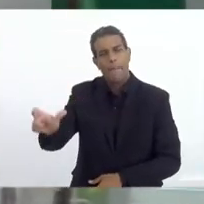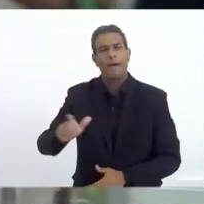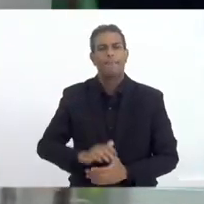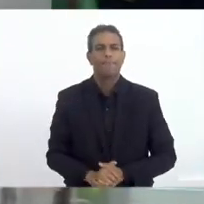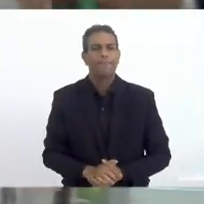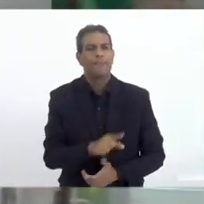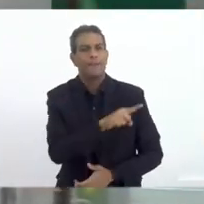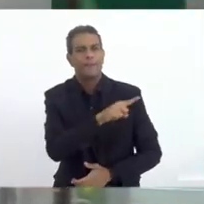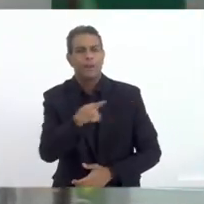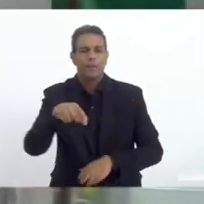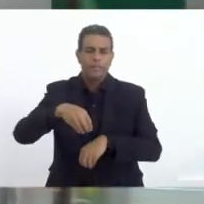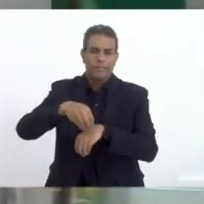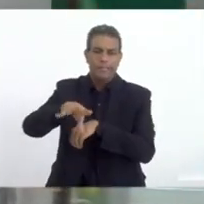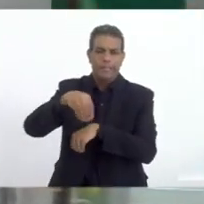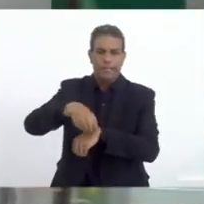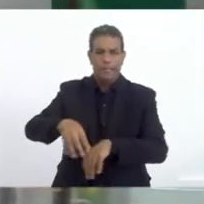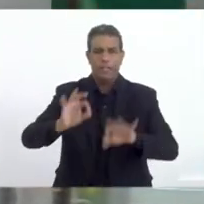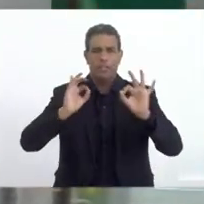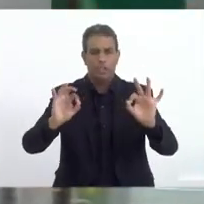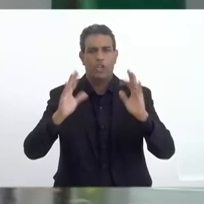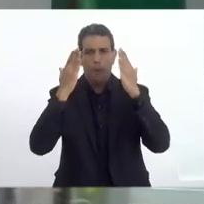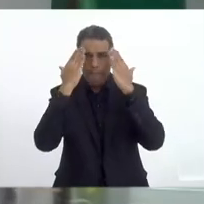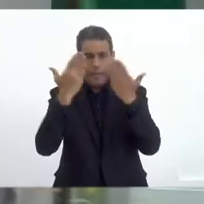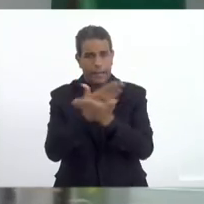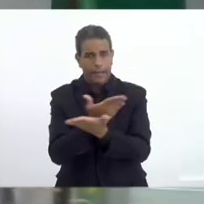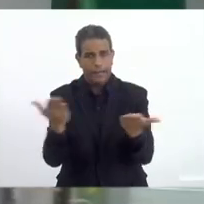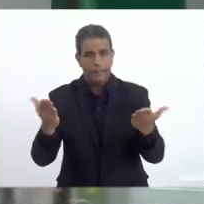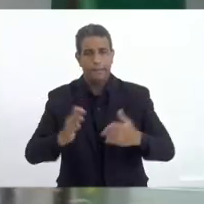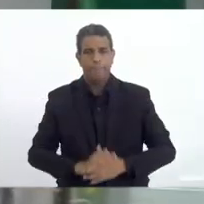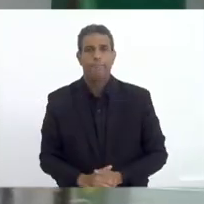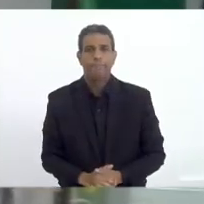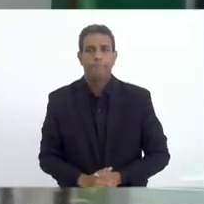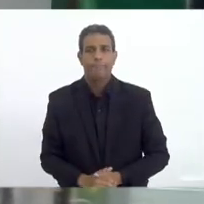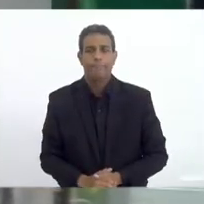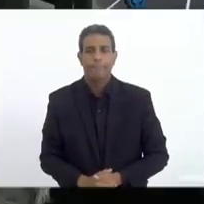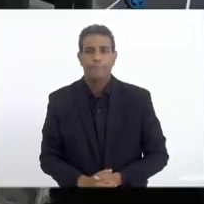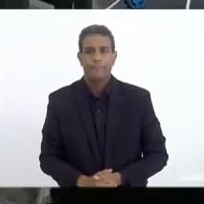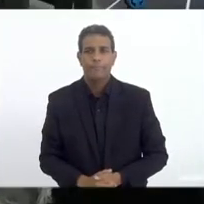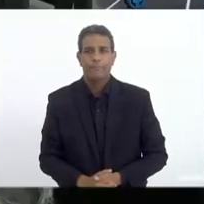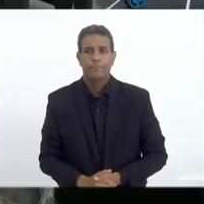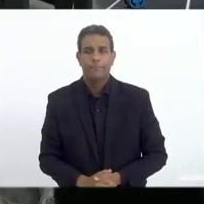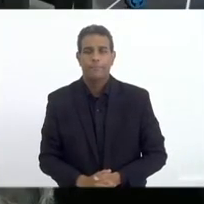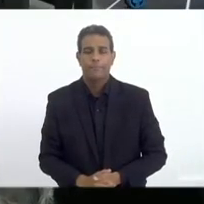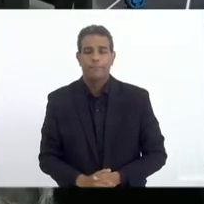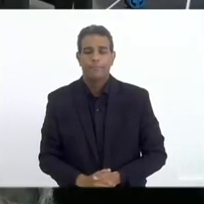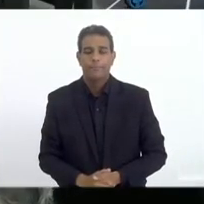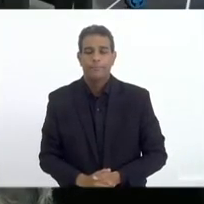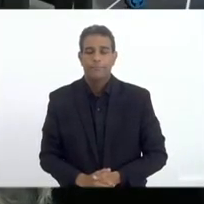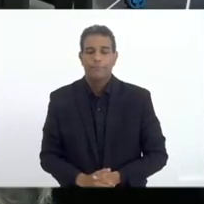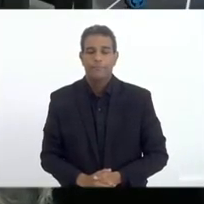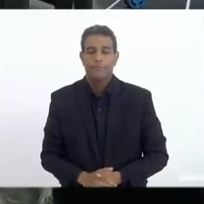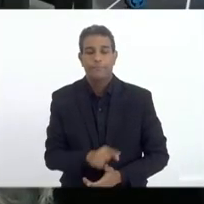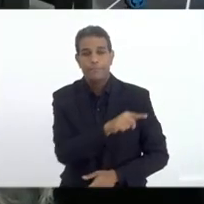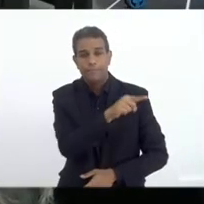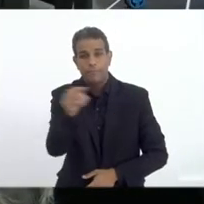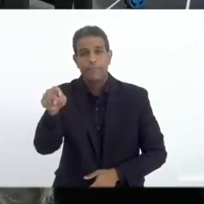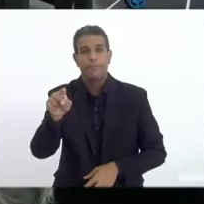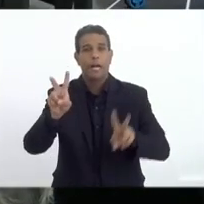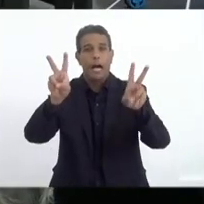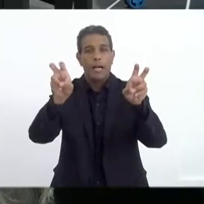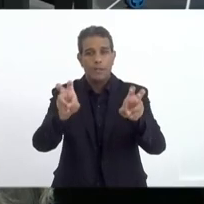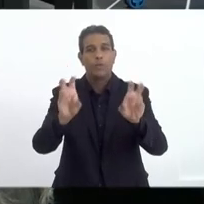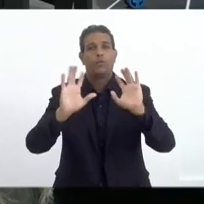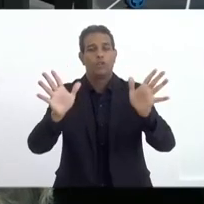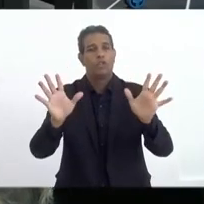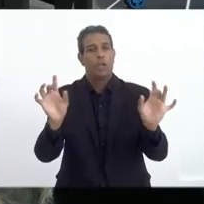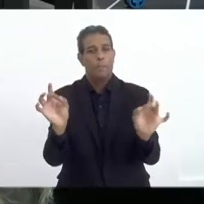foi citado por mim lá, tá? Obrigado. Então, ó, pois não. Só para que você saiba, esse assunto já chegou até